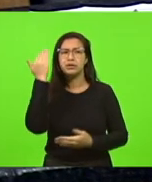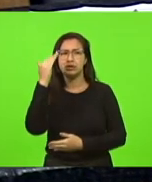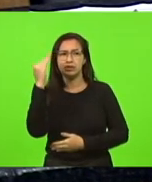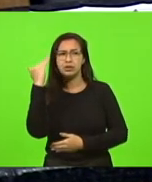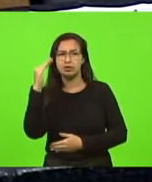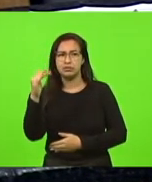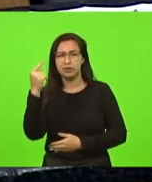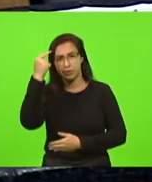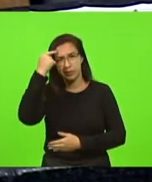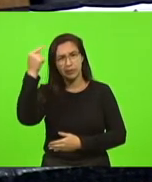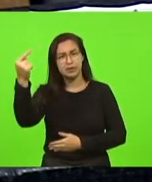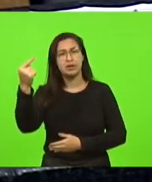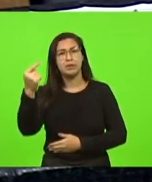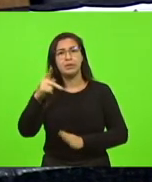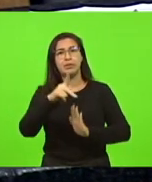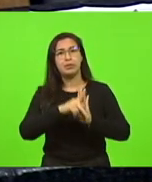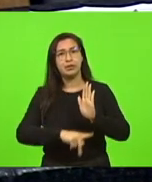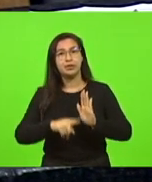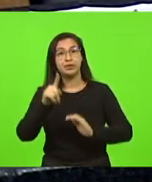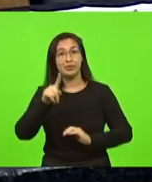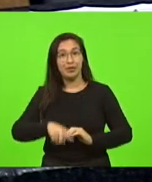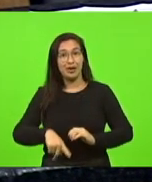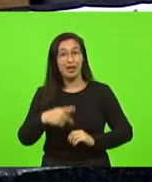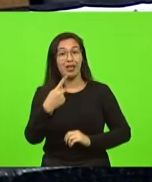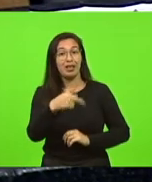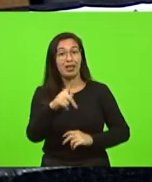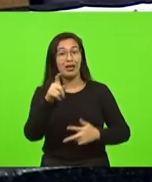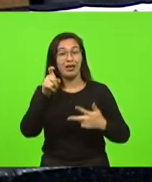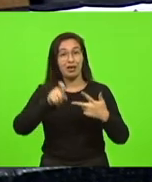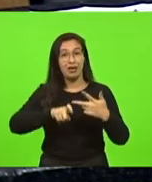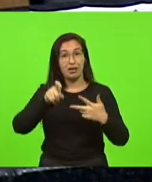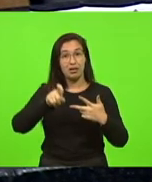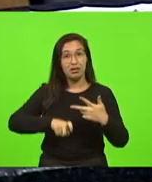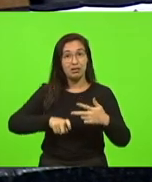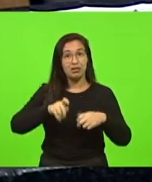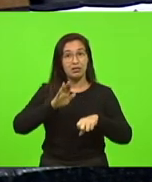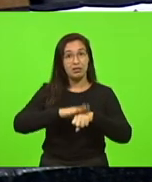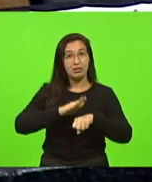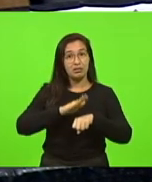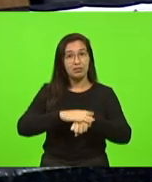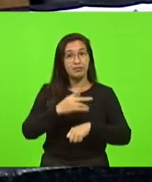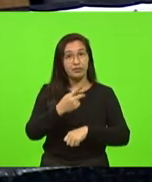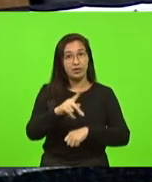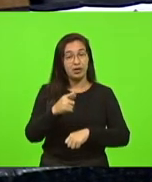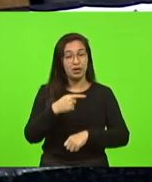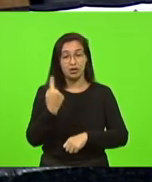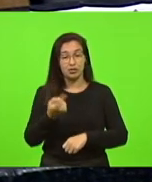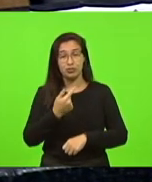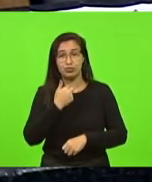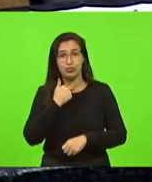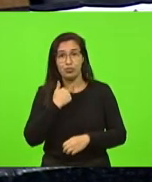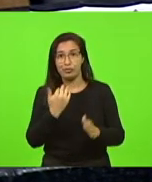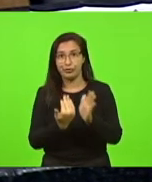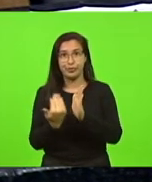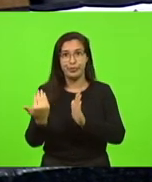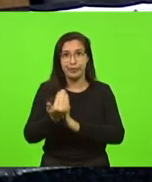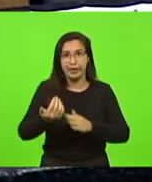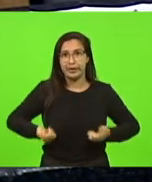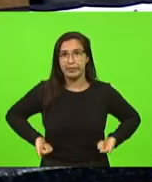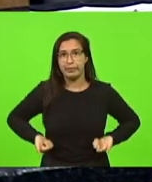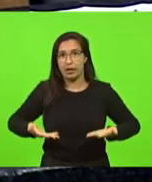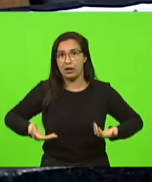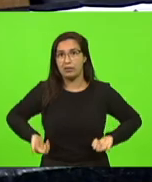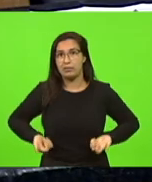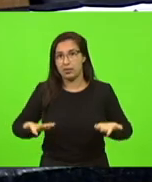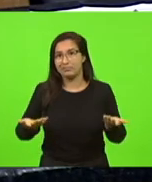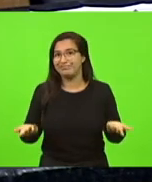ressaltar, o projeto é do Executivo. Não cabe a nós aqui criar despesas. E o projeto que temos nessa casa, nesse momento, é esse.